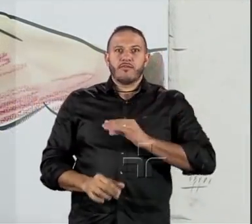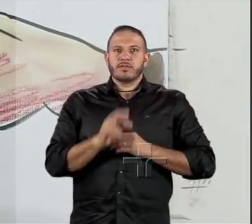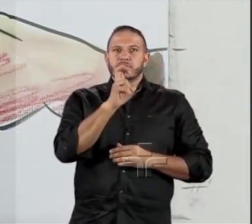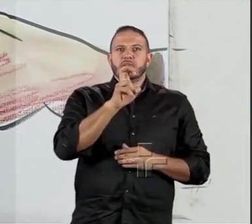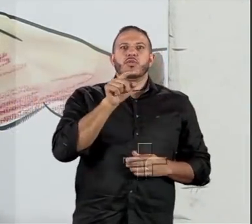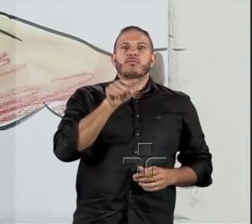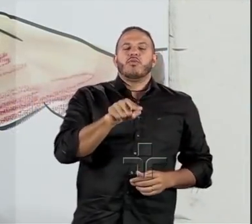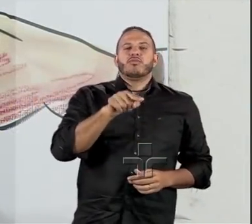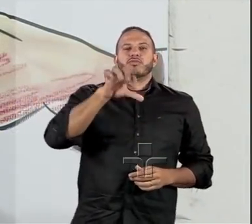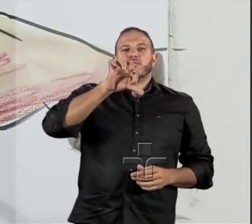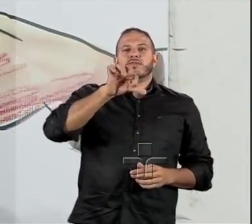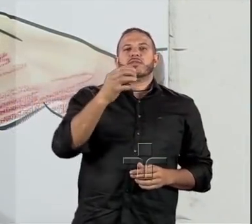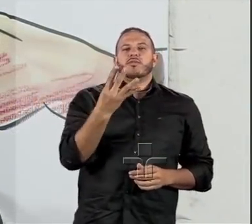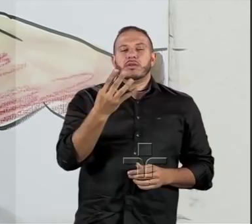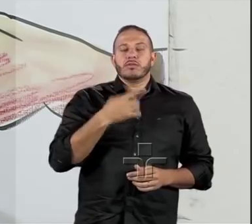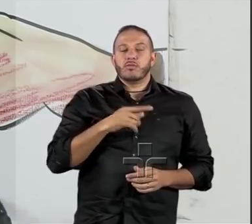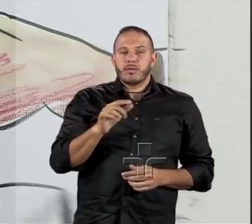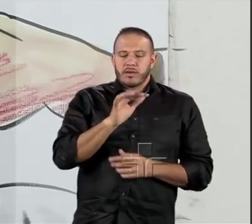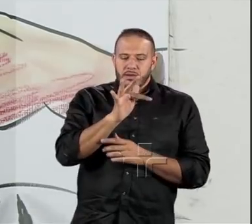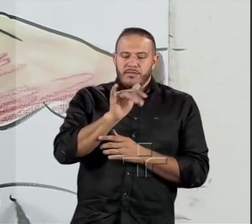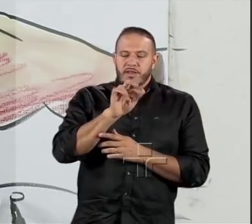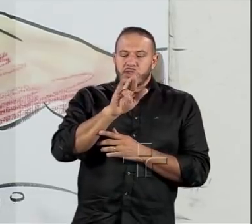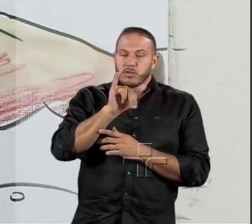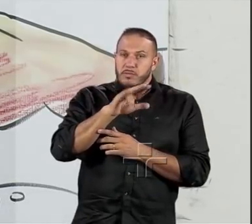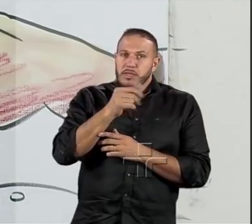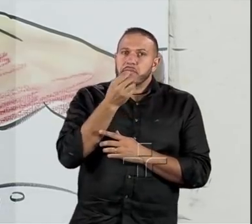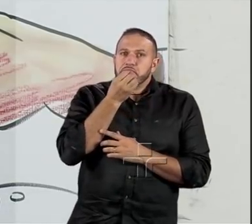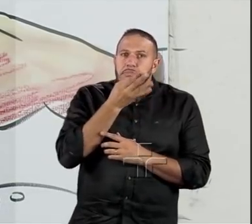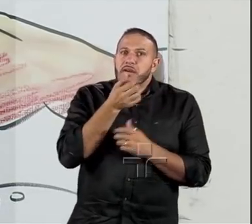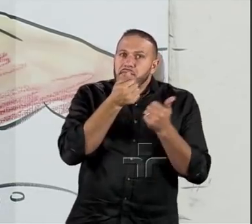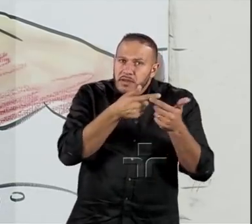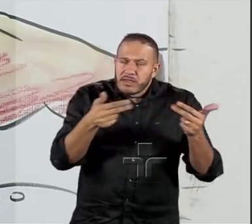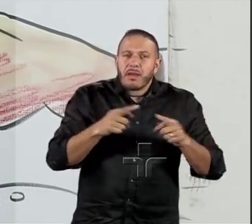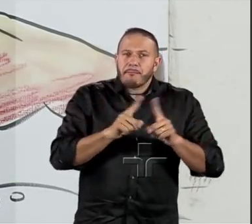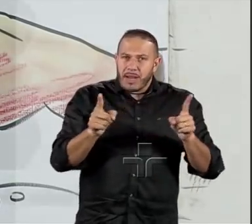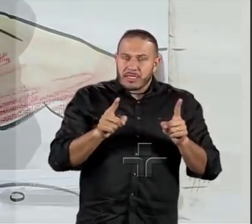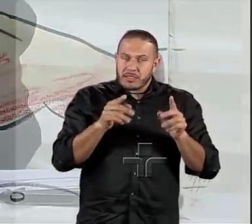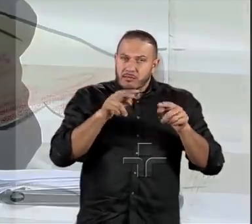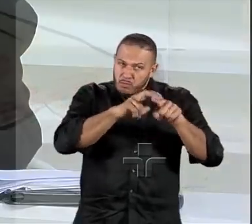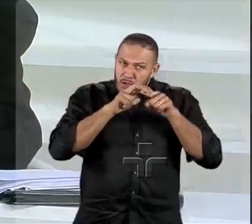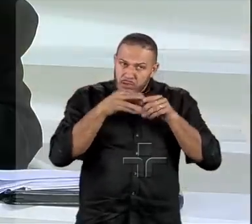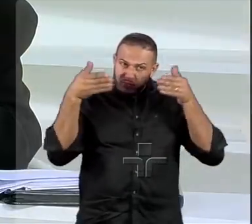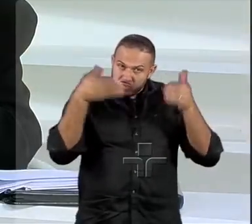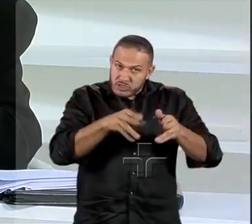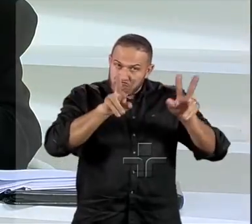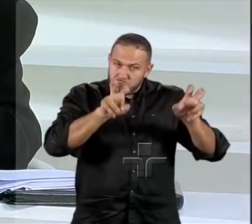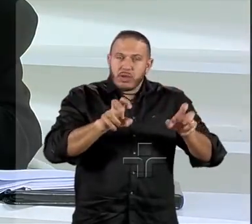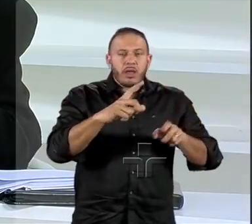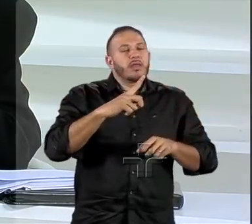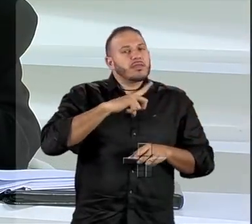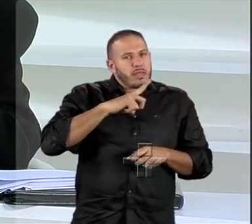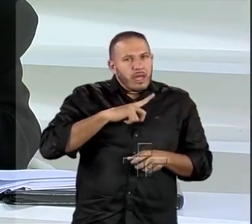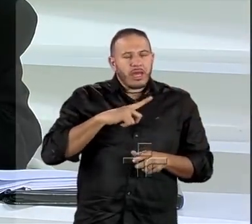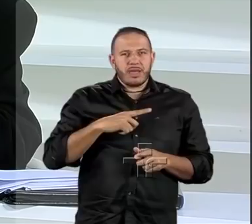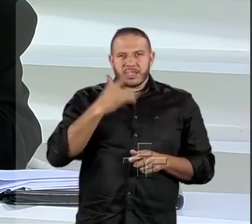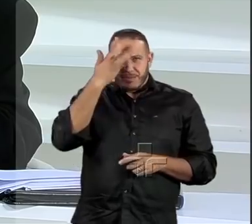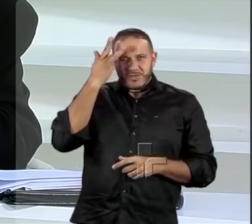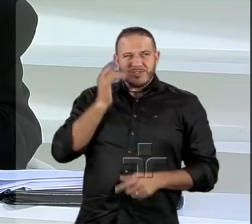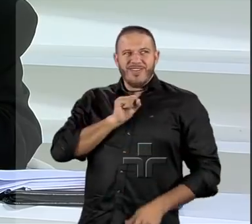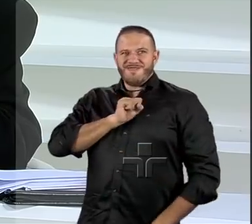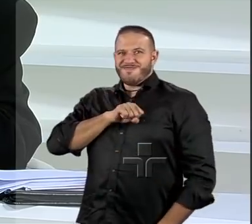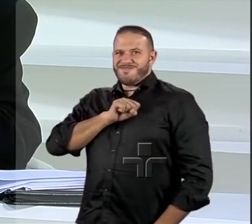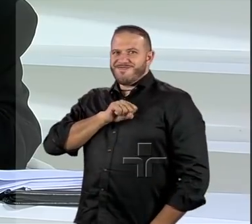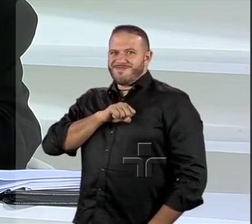a filantropia bem feita é boa, mas a despeito disso, como tudo, existem os maus. E